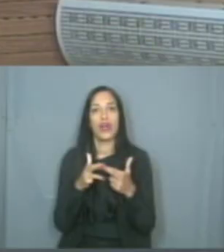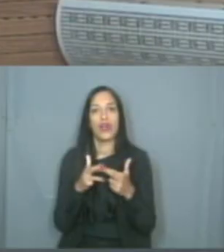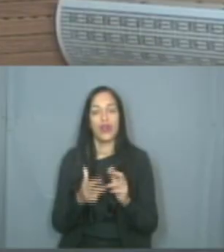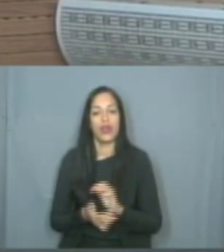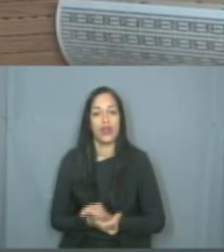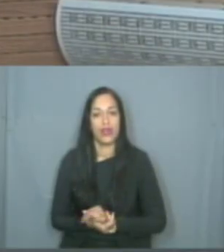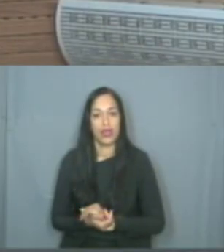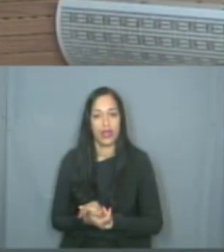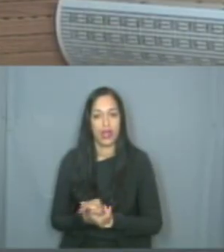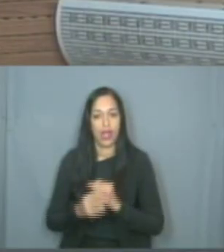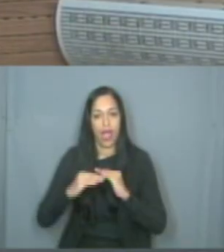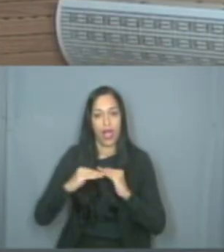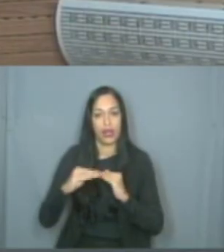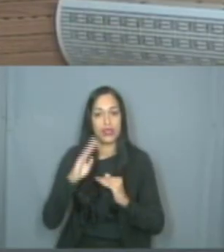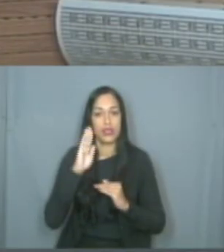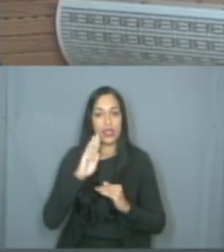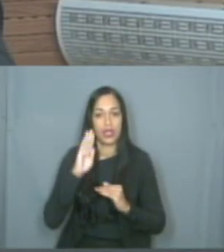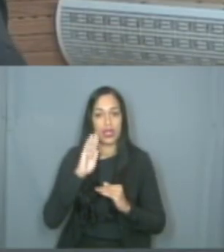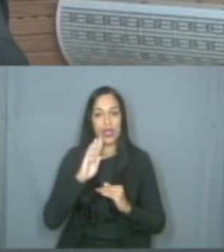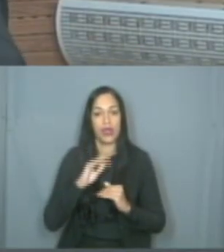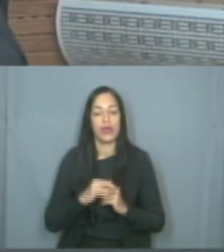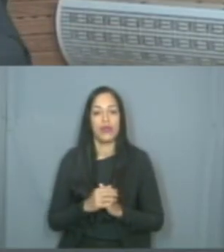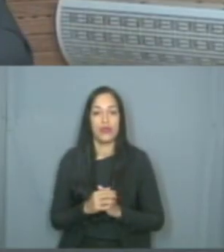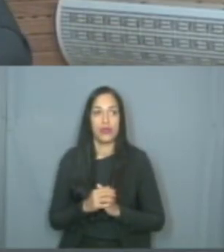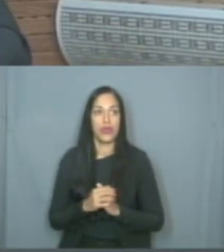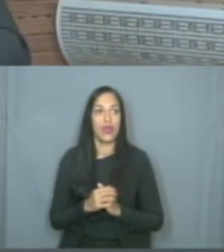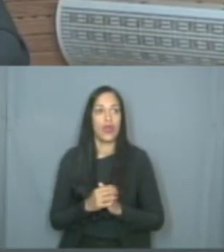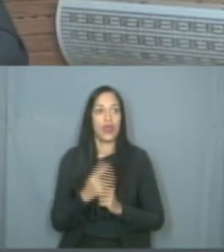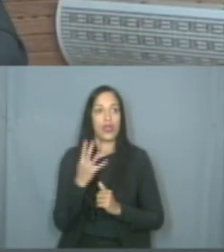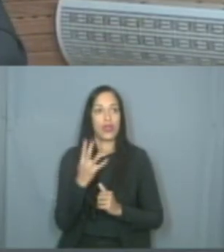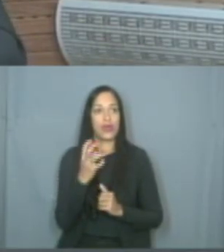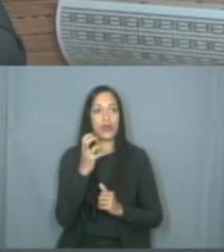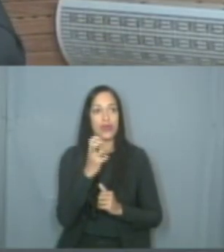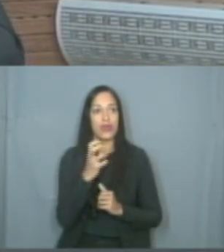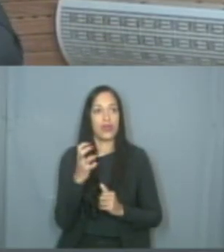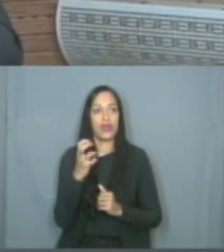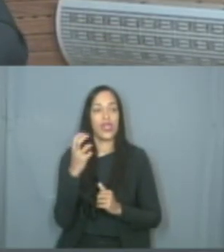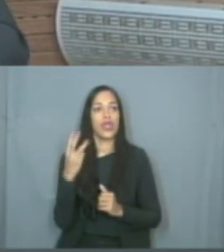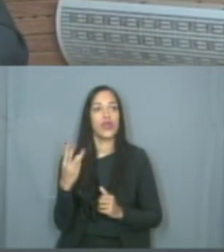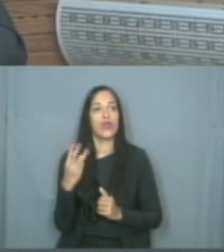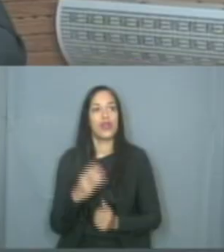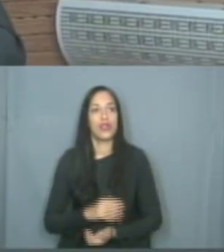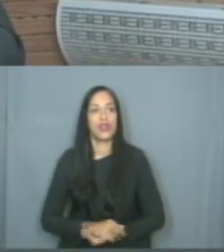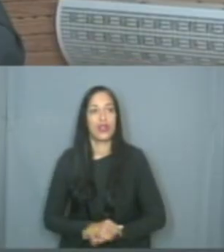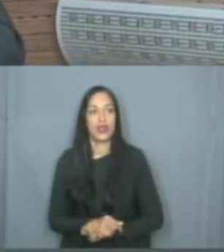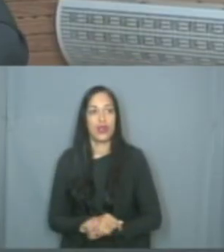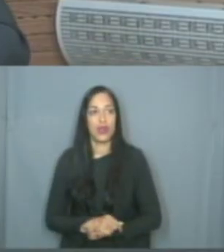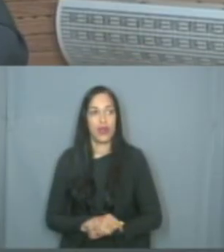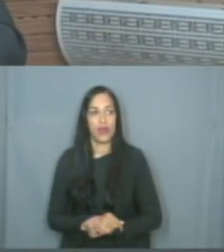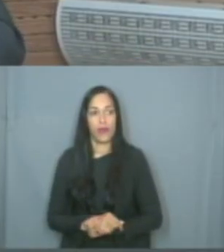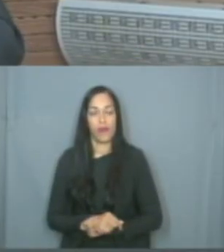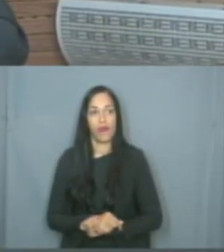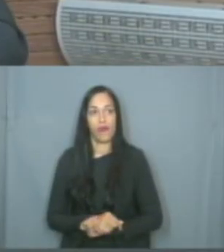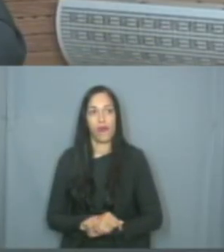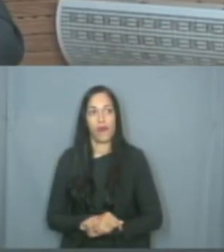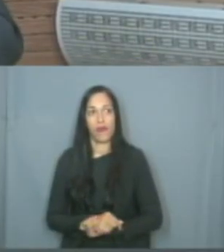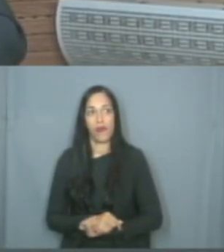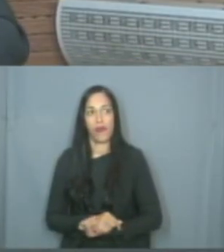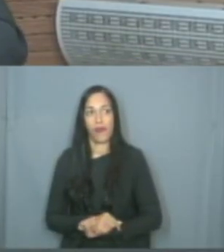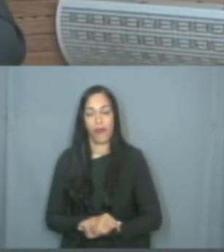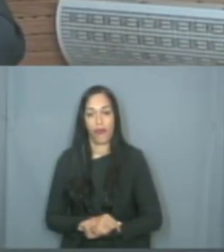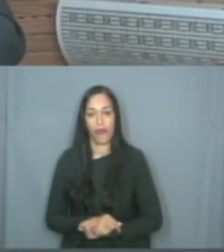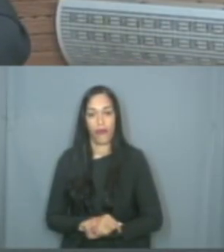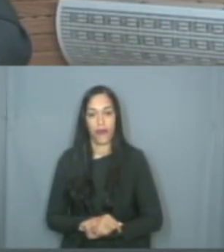a questão da calçada legal. E aí eu vou dizer a Vossa Excelência, o 4553 tem também